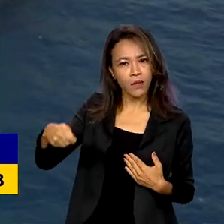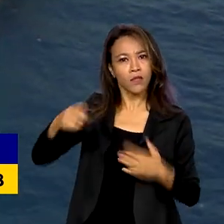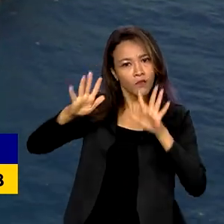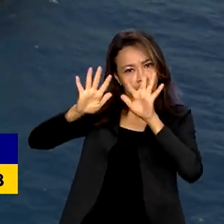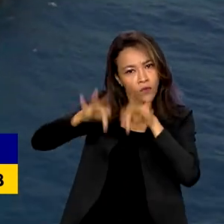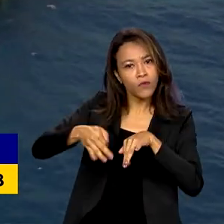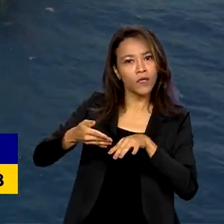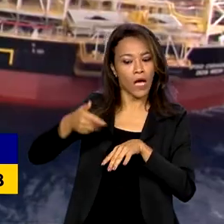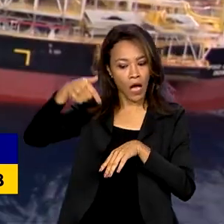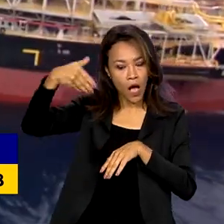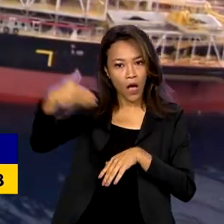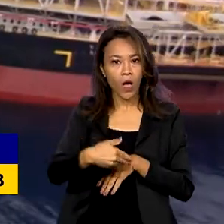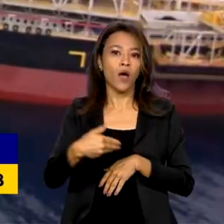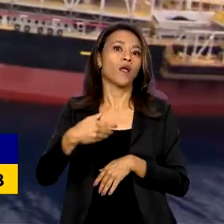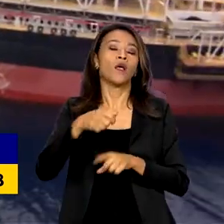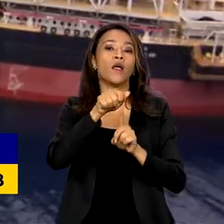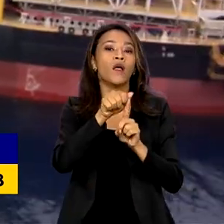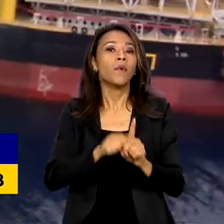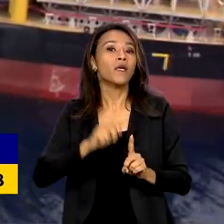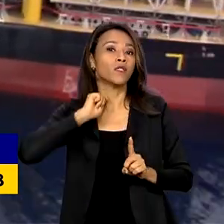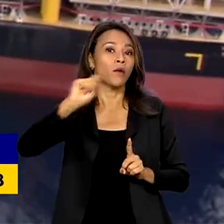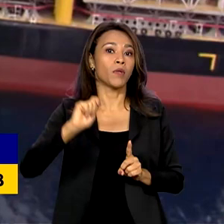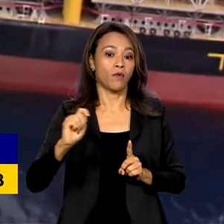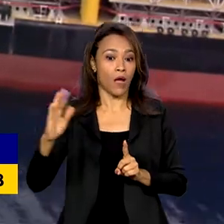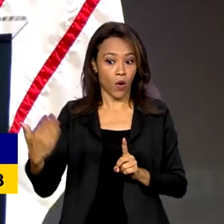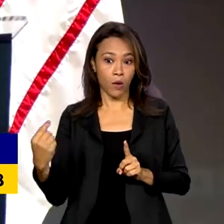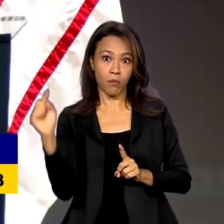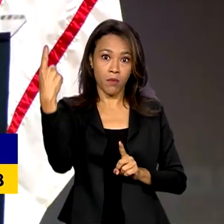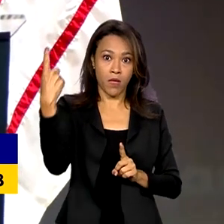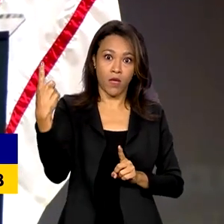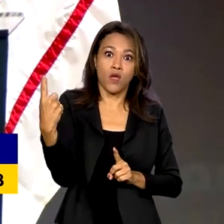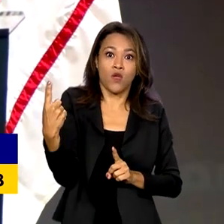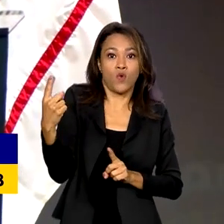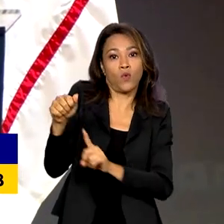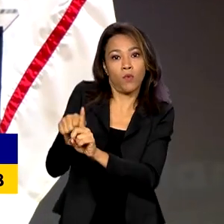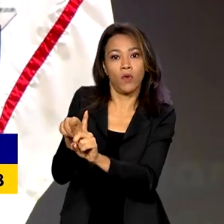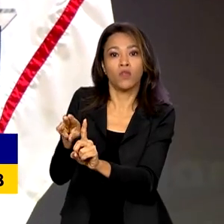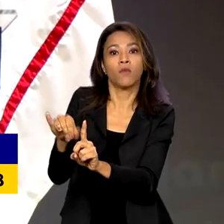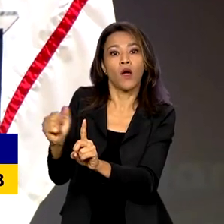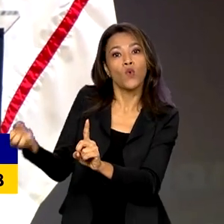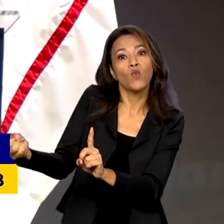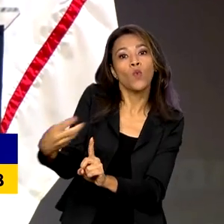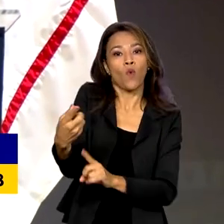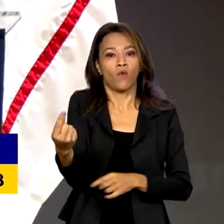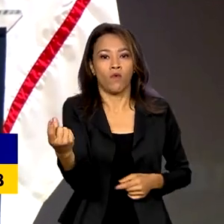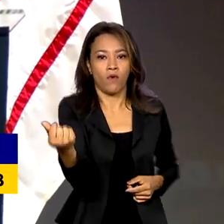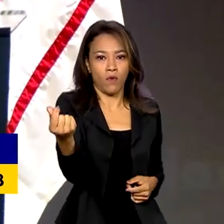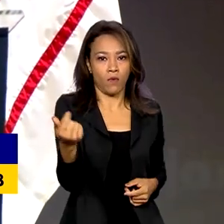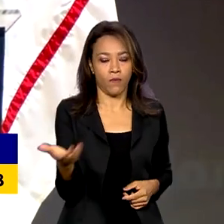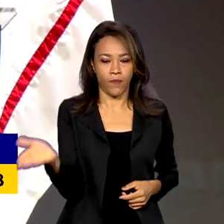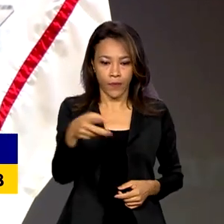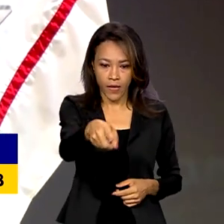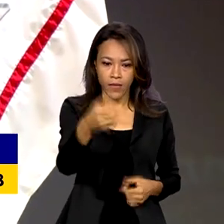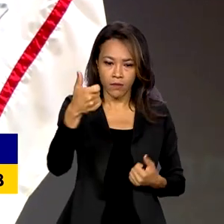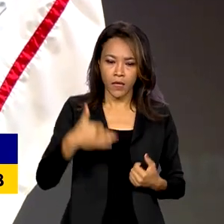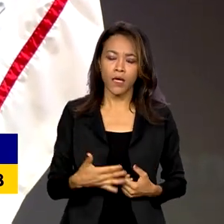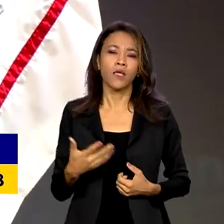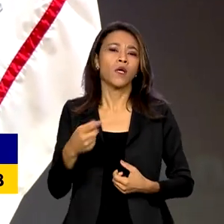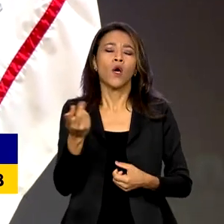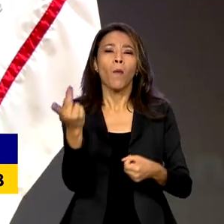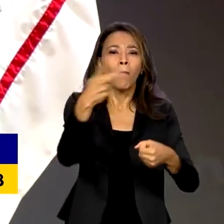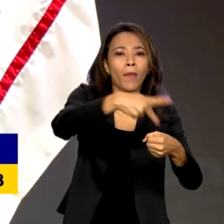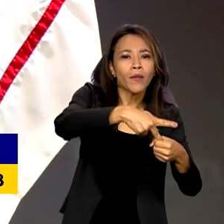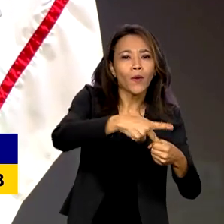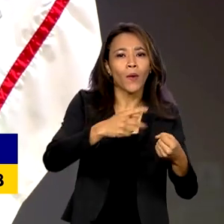novos valores serão cobrados a partir do 1º de maio. O nosso dever é produzir petróleo e gás de forma